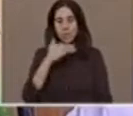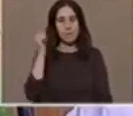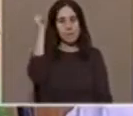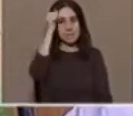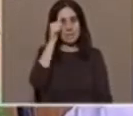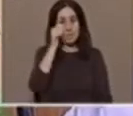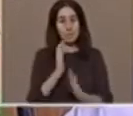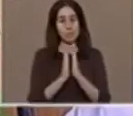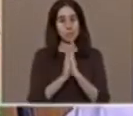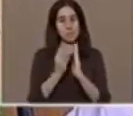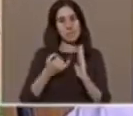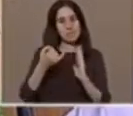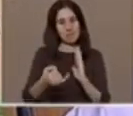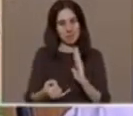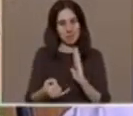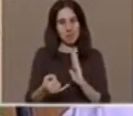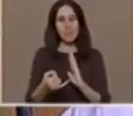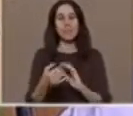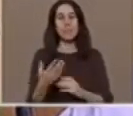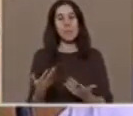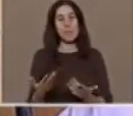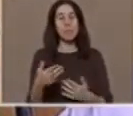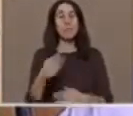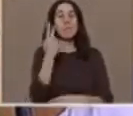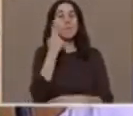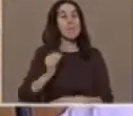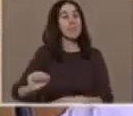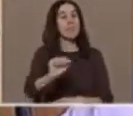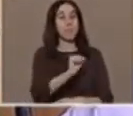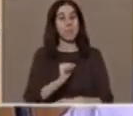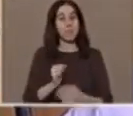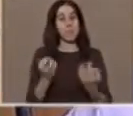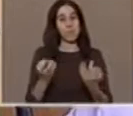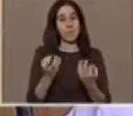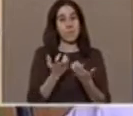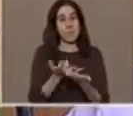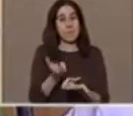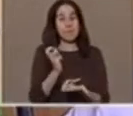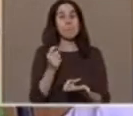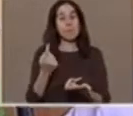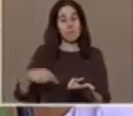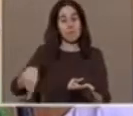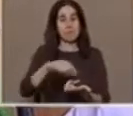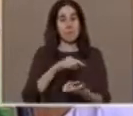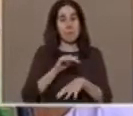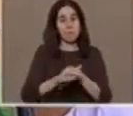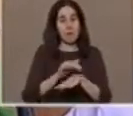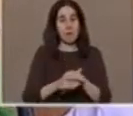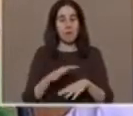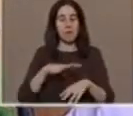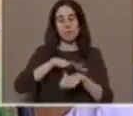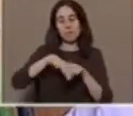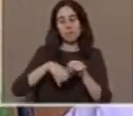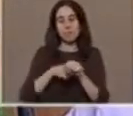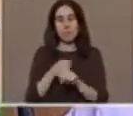logo a seguir à cerimónia, e porque a nossa vida está também marcada pelo pecado, pela desgraça